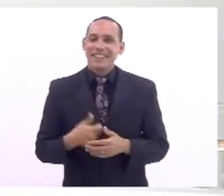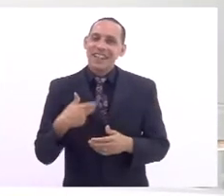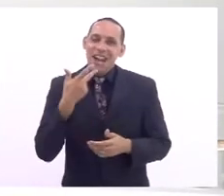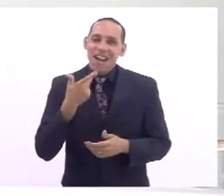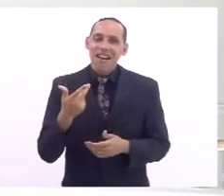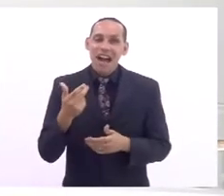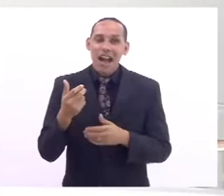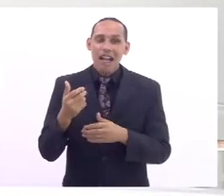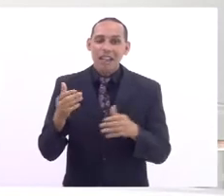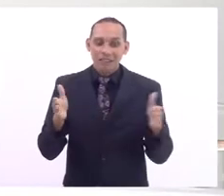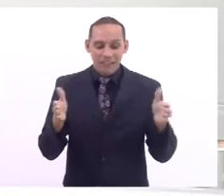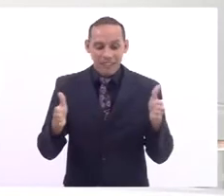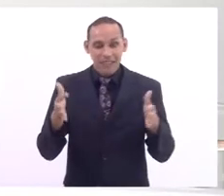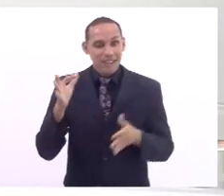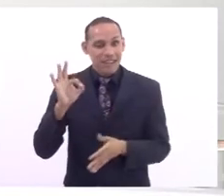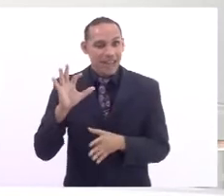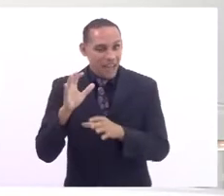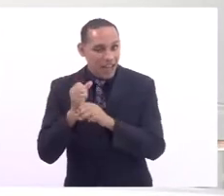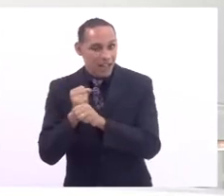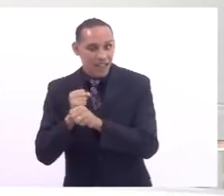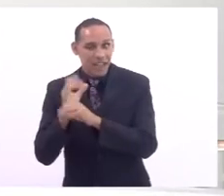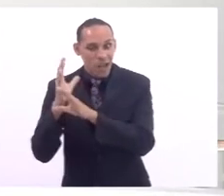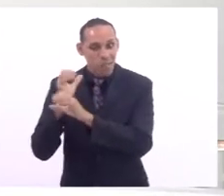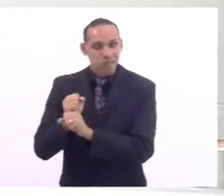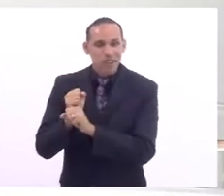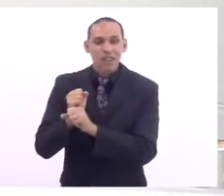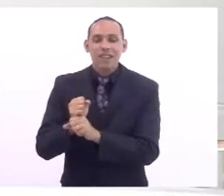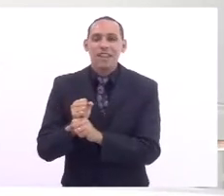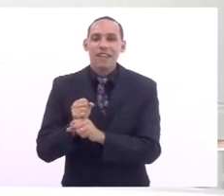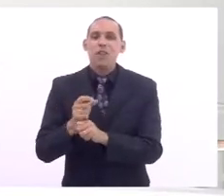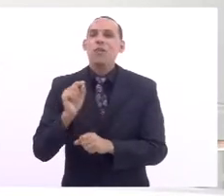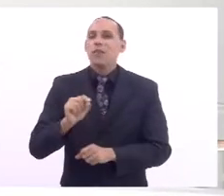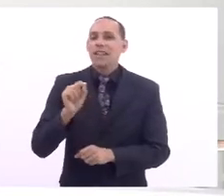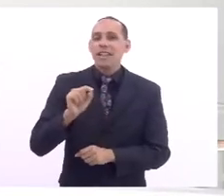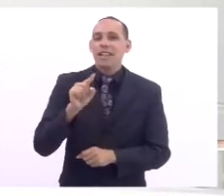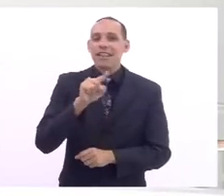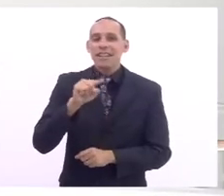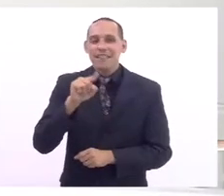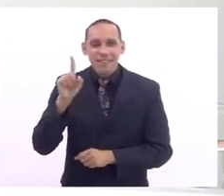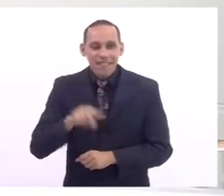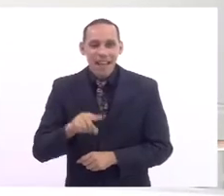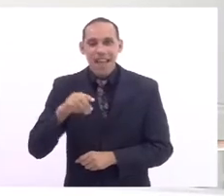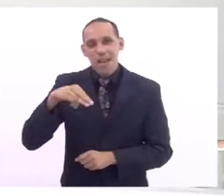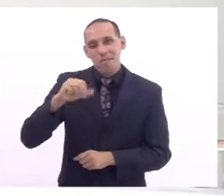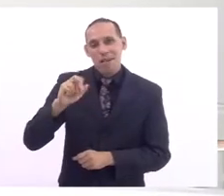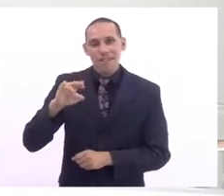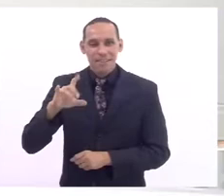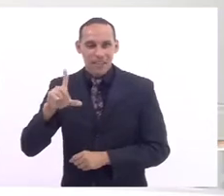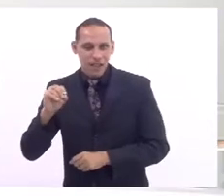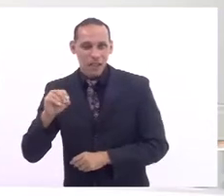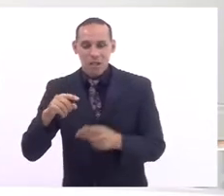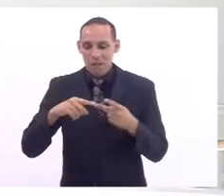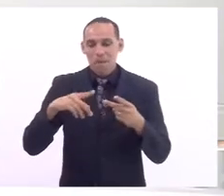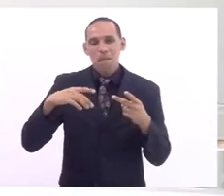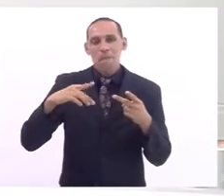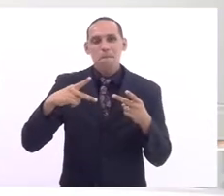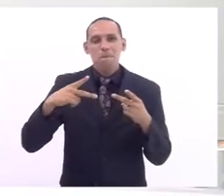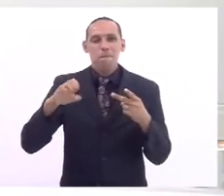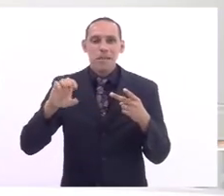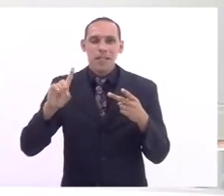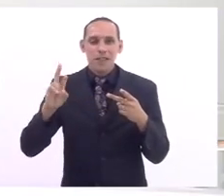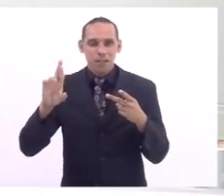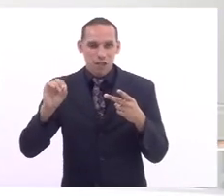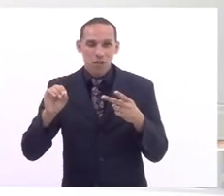tô falando em 10 anos porque tá fazendo 10 anos que inicialmente usar Marcelo Sá que o Pedro strozenberg começaram um certo